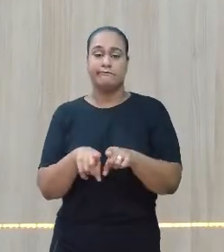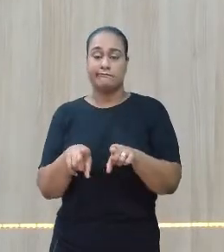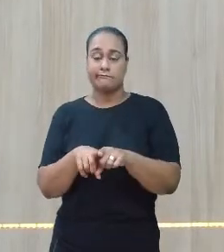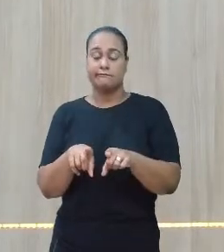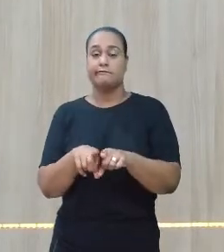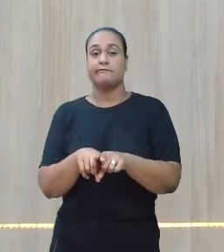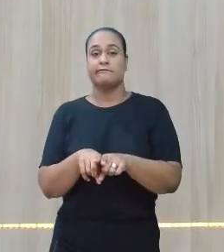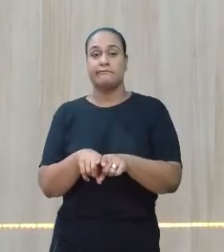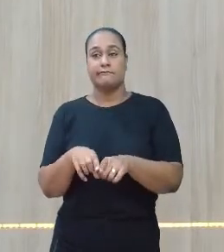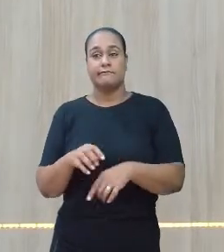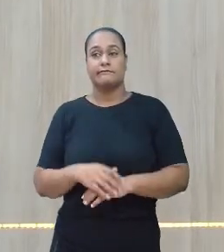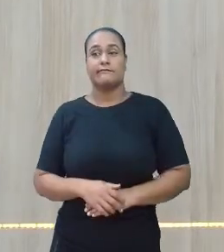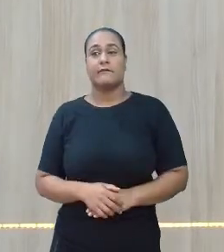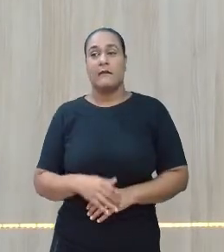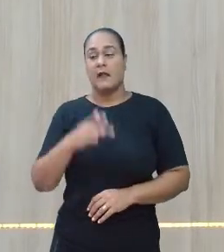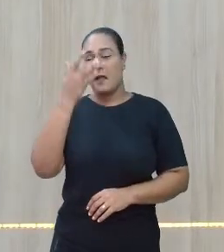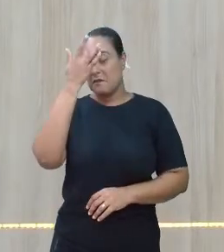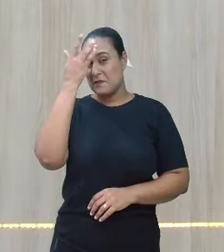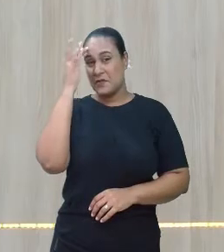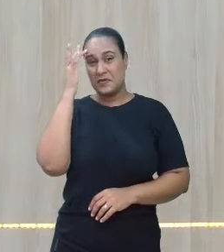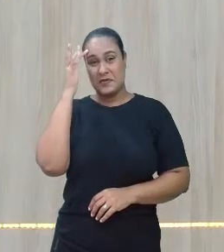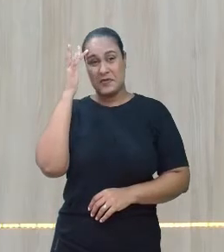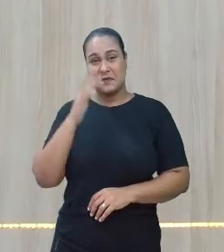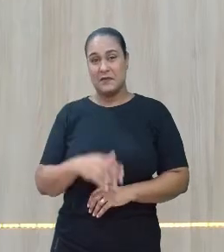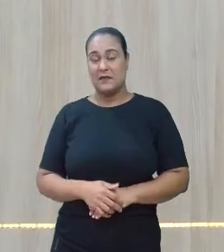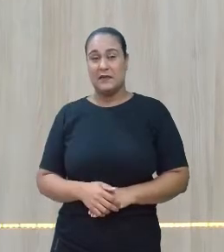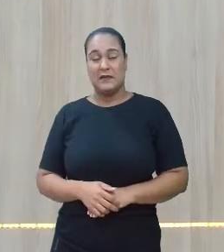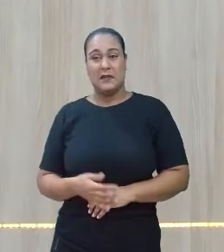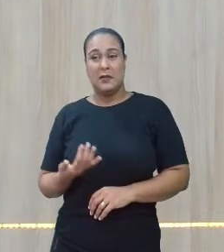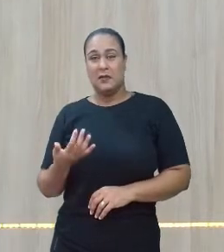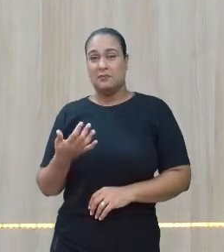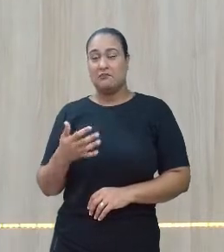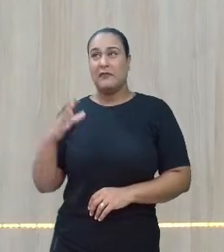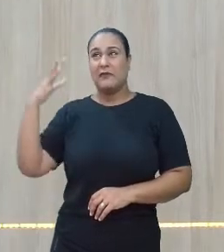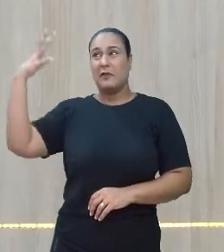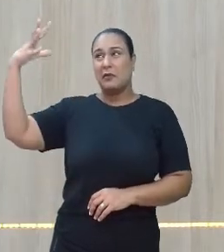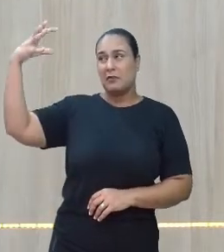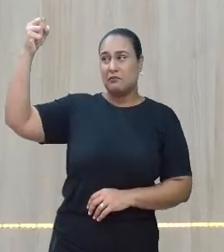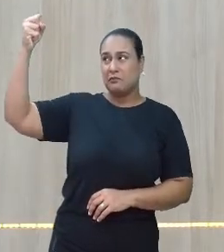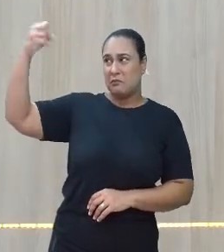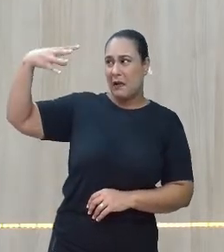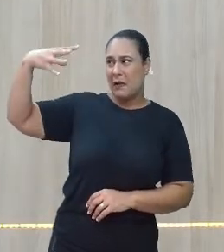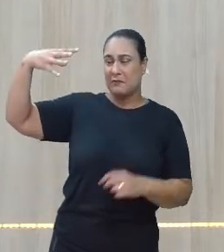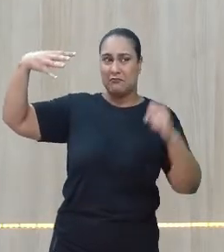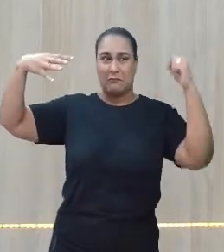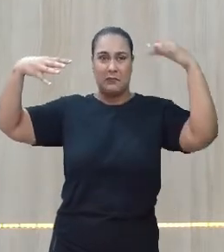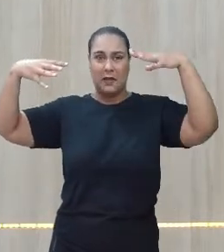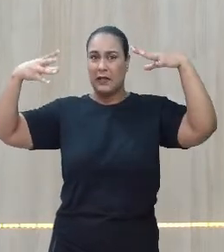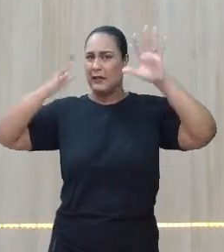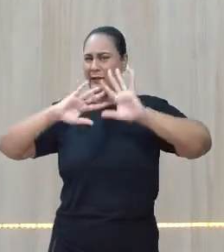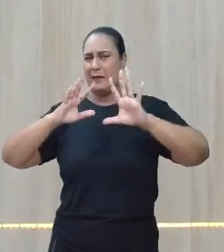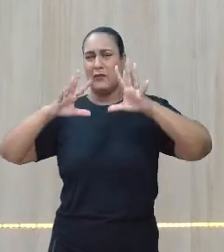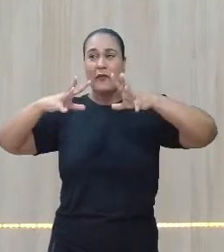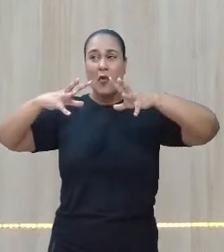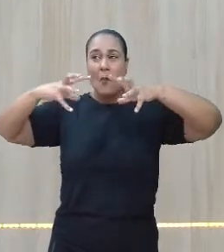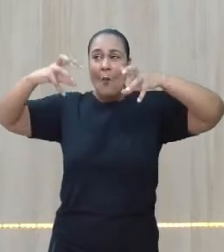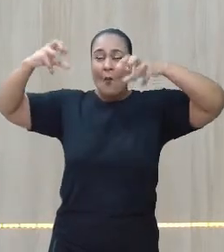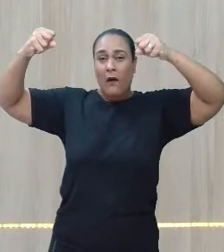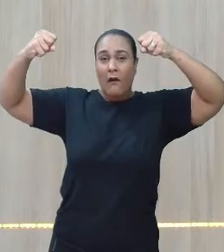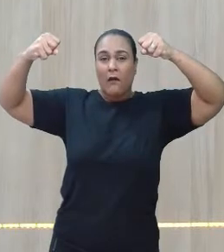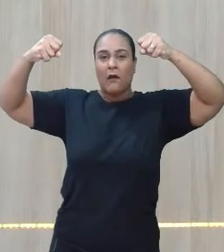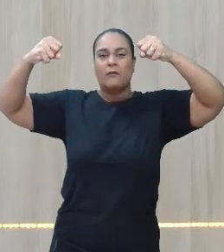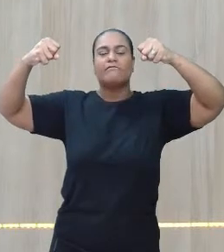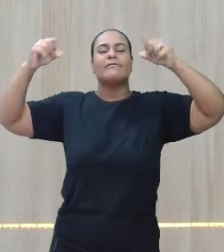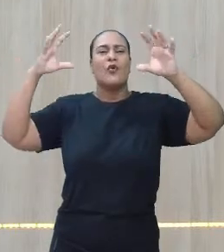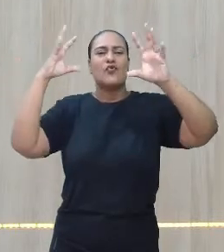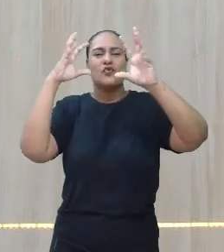também sem querer ficar próximo da luz, achando que toda a iluminação no ambiente